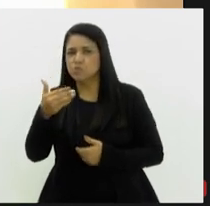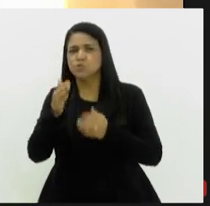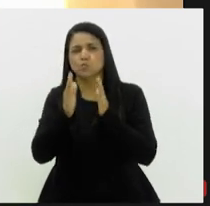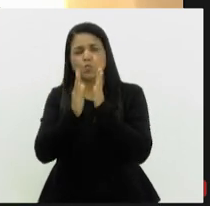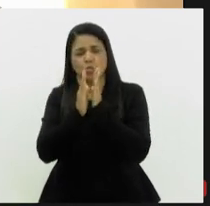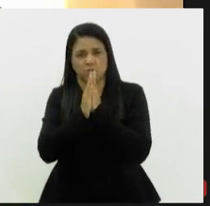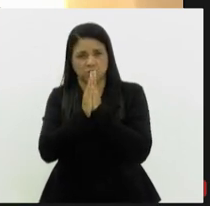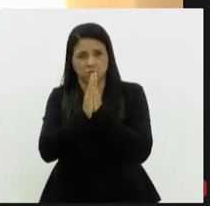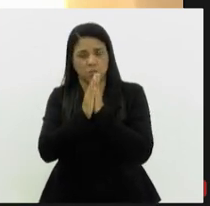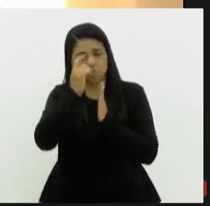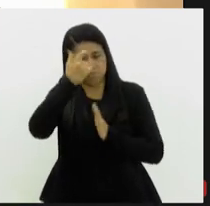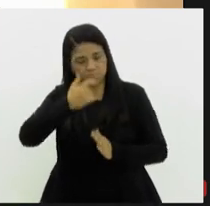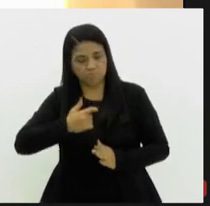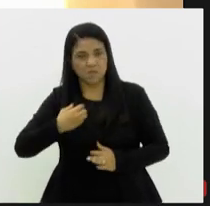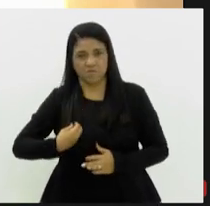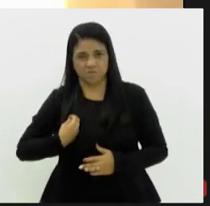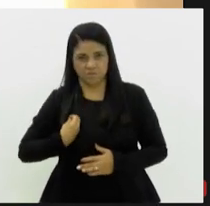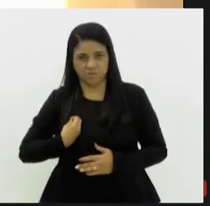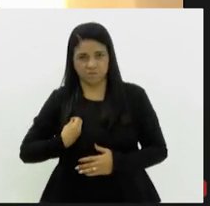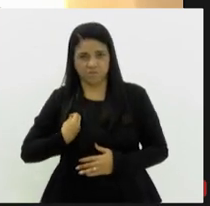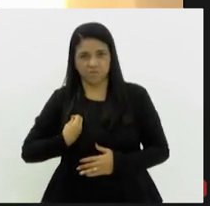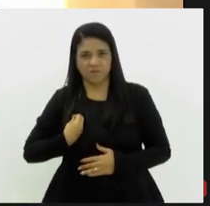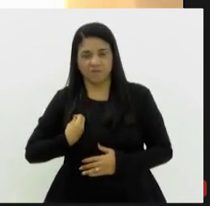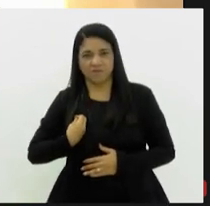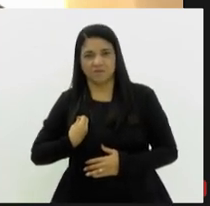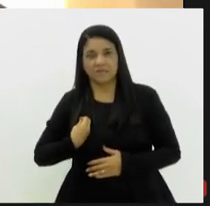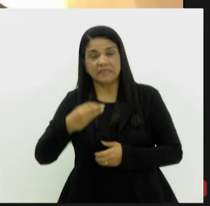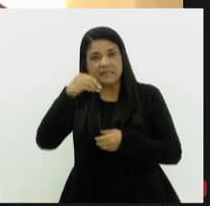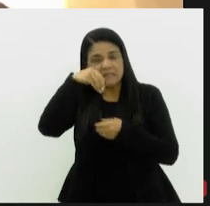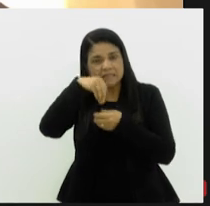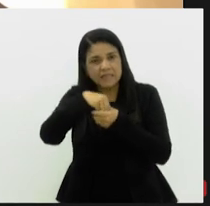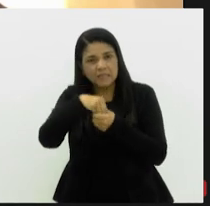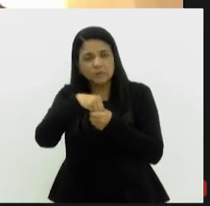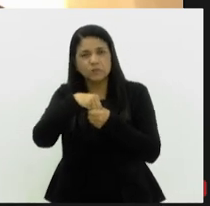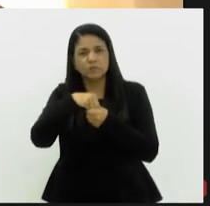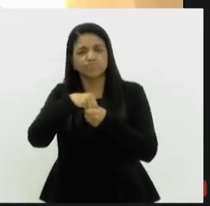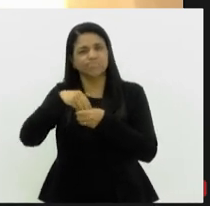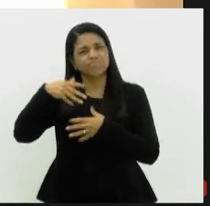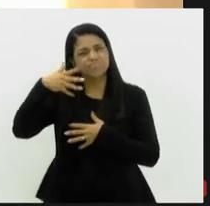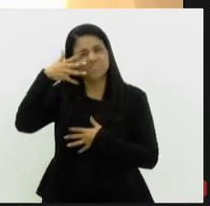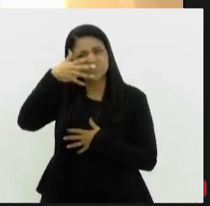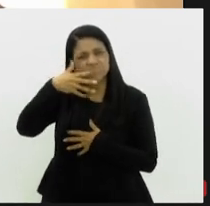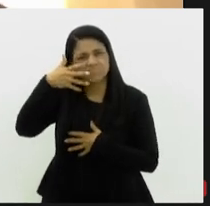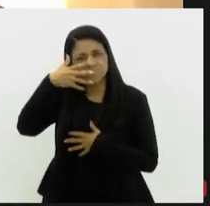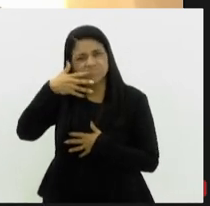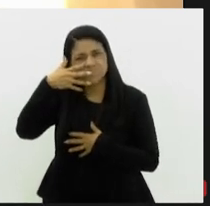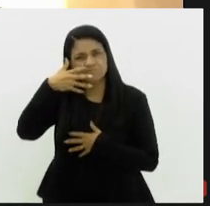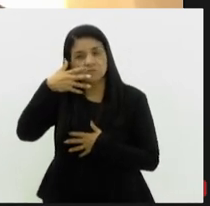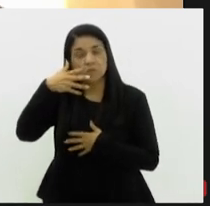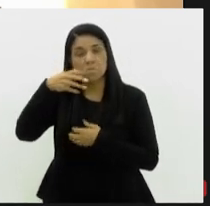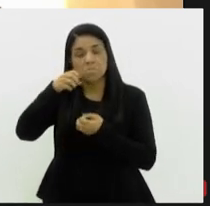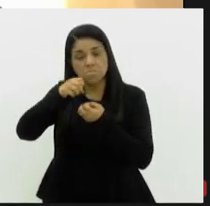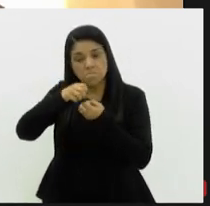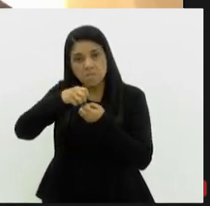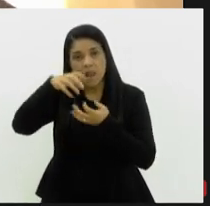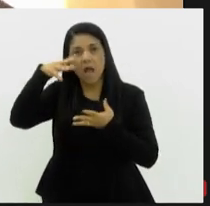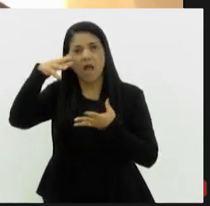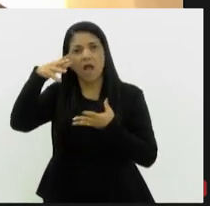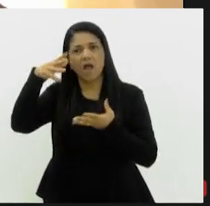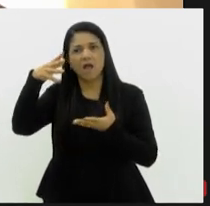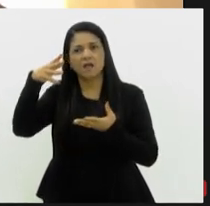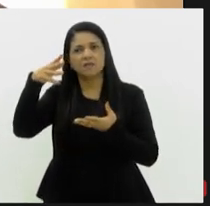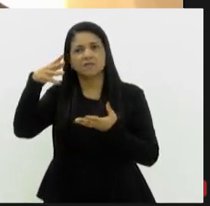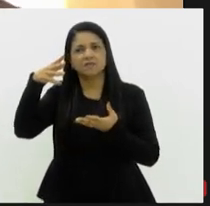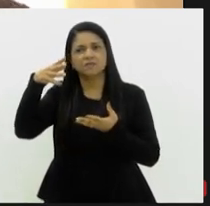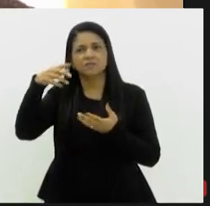mim, mas houve uma expressão dentro da fala que era só um milagre.